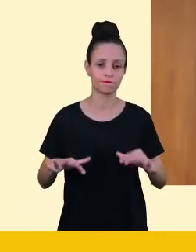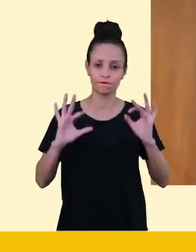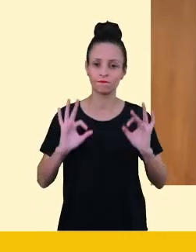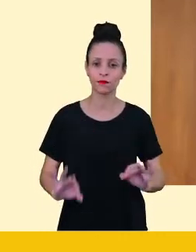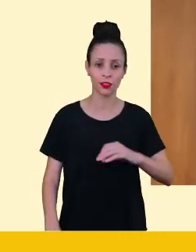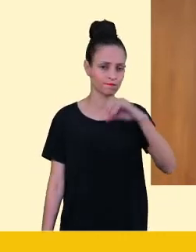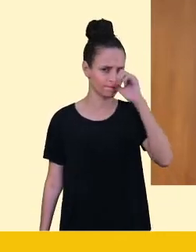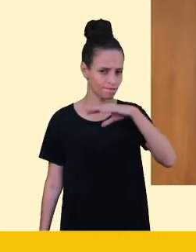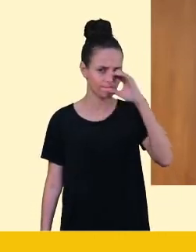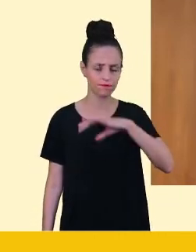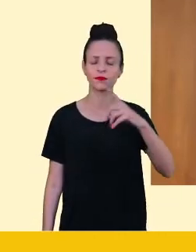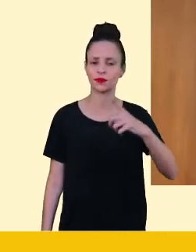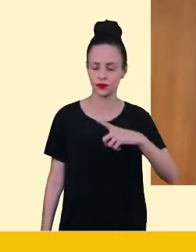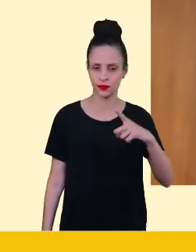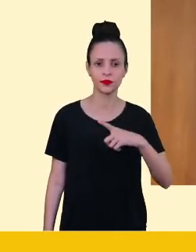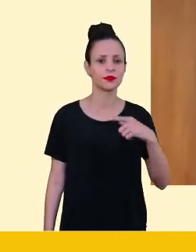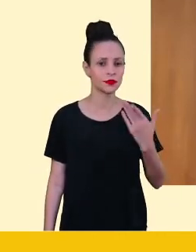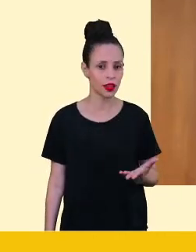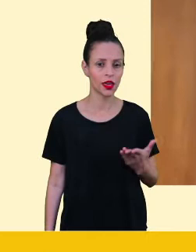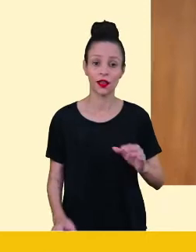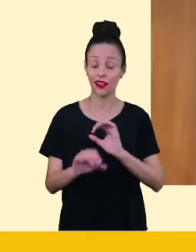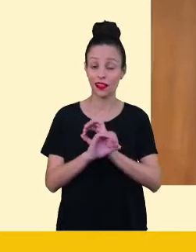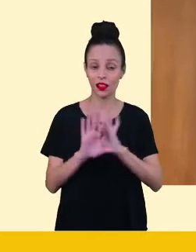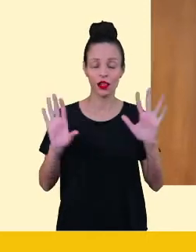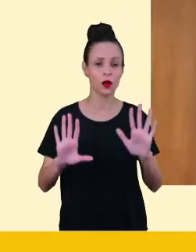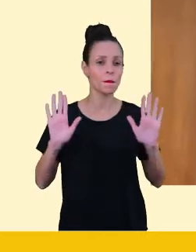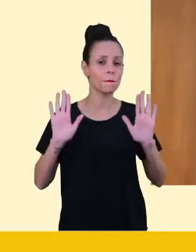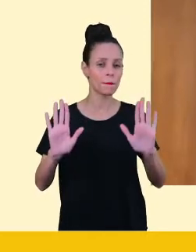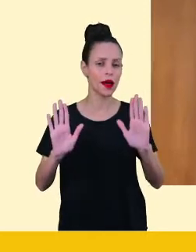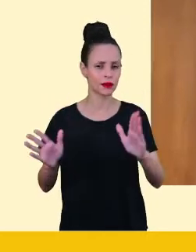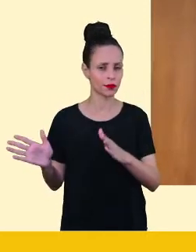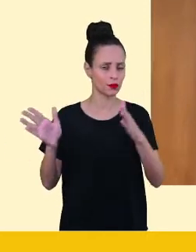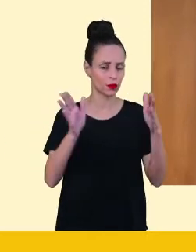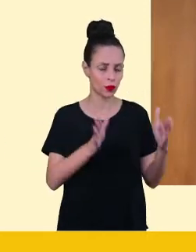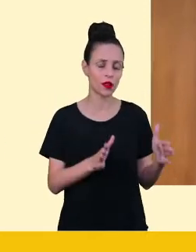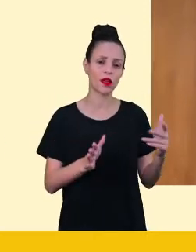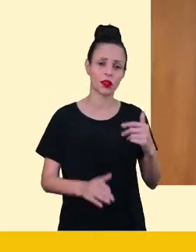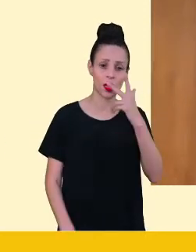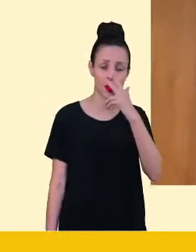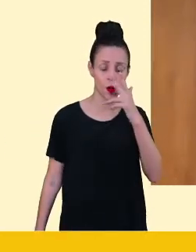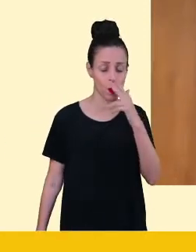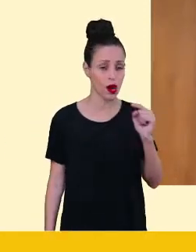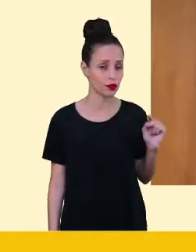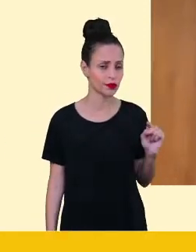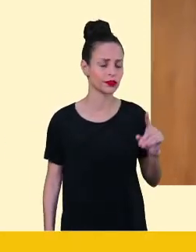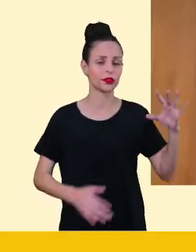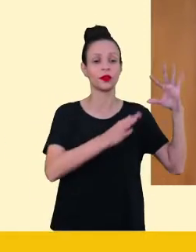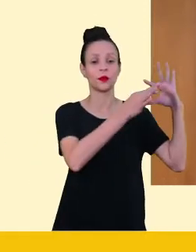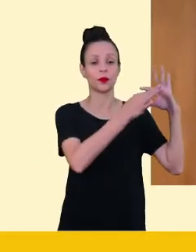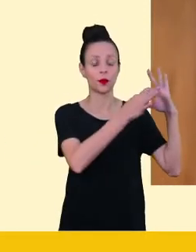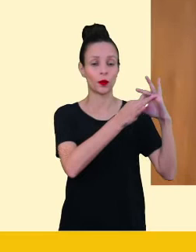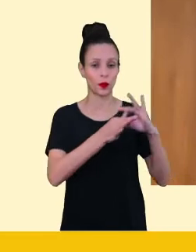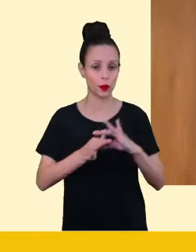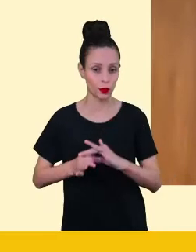é inegociável, né? Assim, a gente Sim, com certeza. tem que deixar isso muito claro. Mas eu acho que por outro lado, né, ela se insere